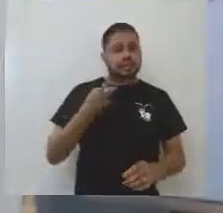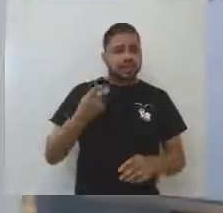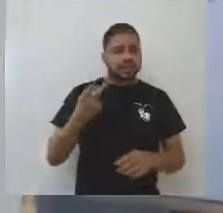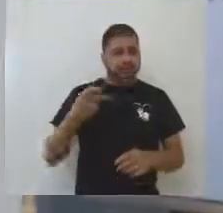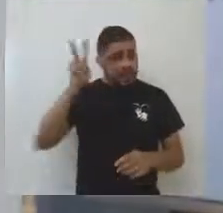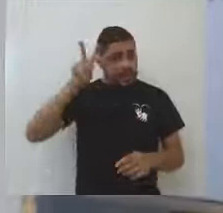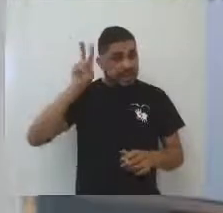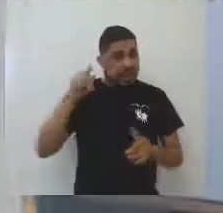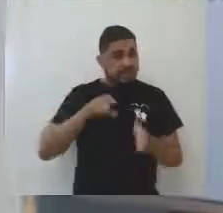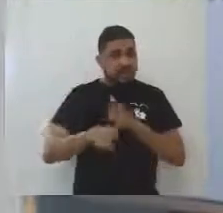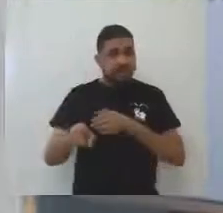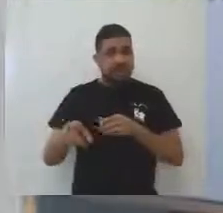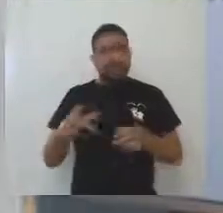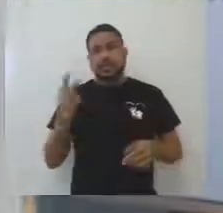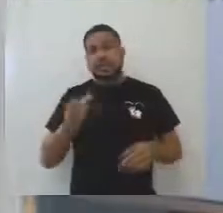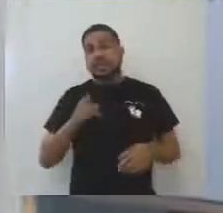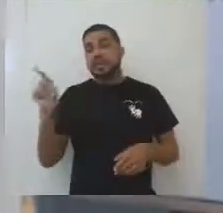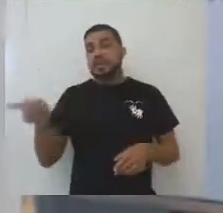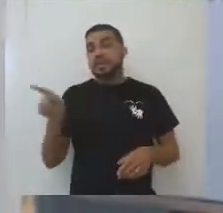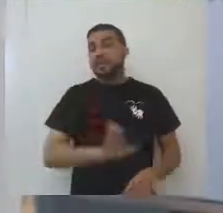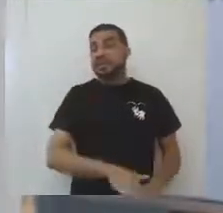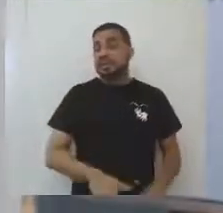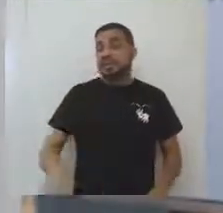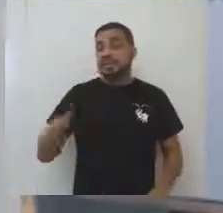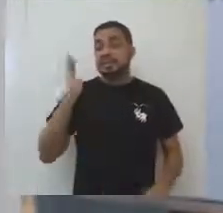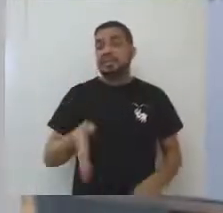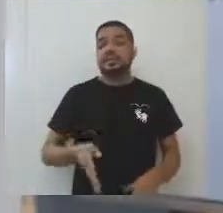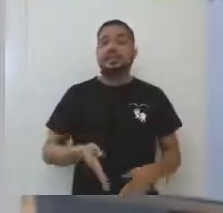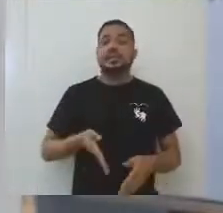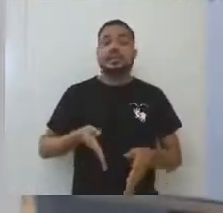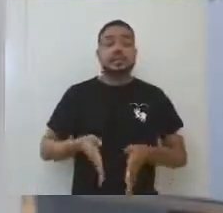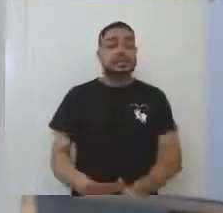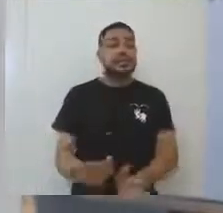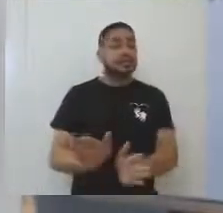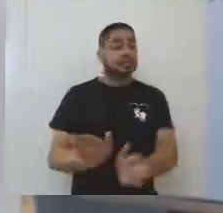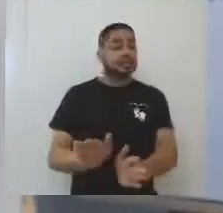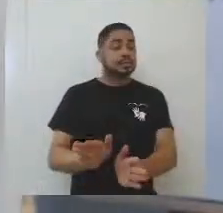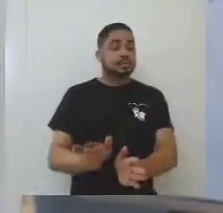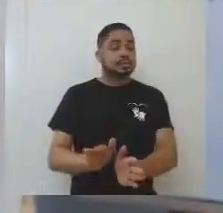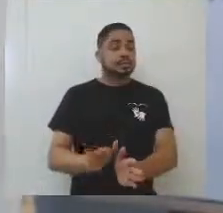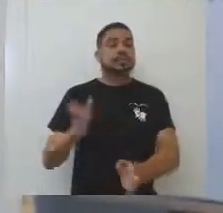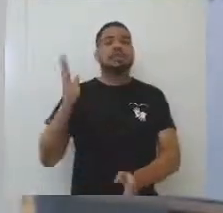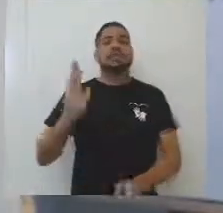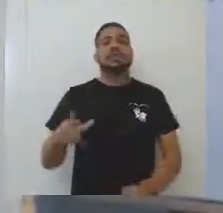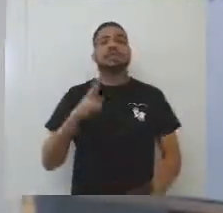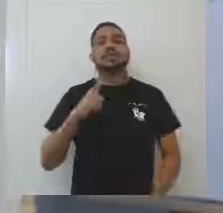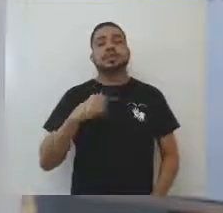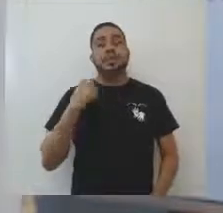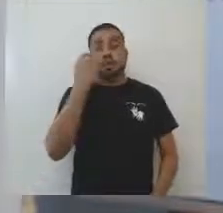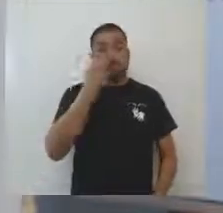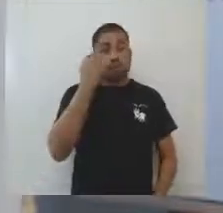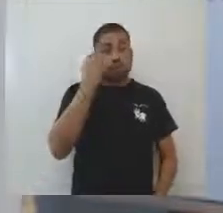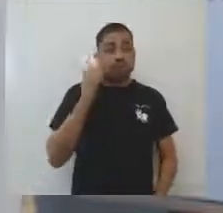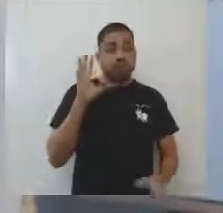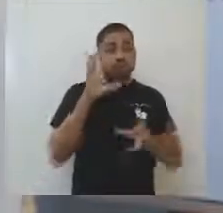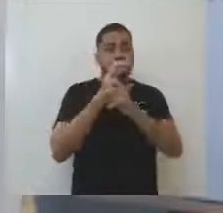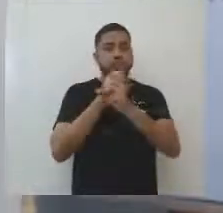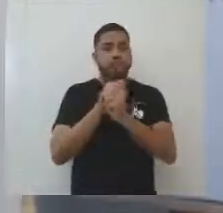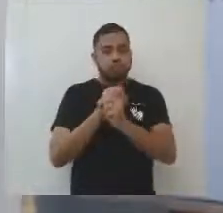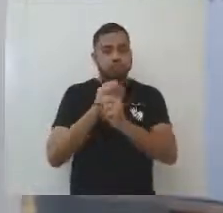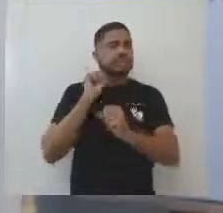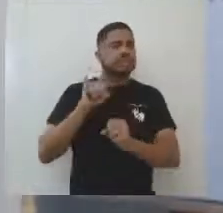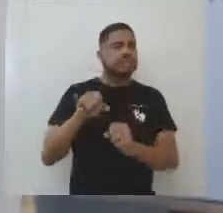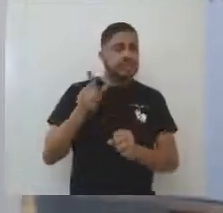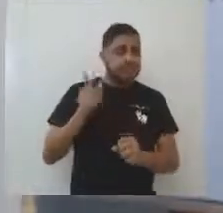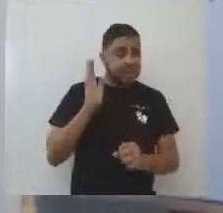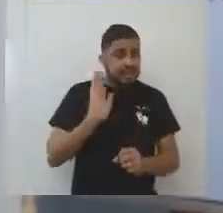assim, essa criança já nasceu e ela já tem olhos escuros. Menino, se ela já